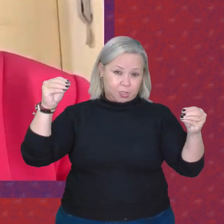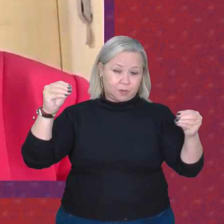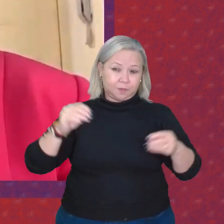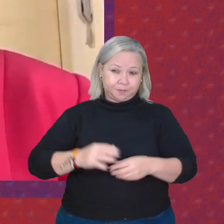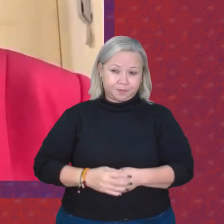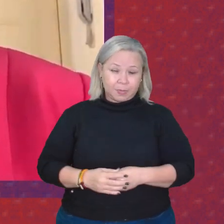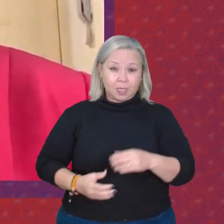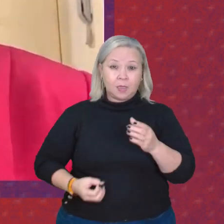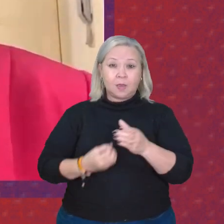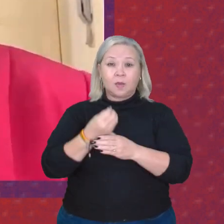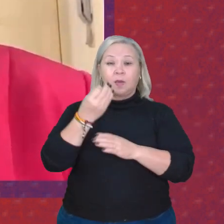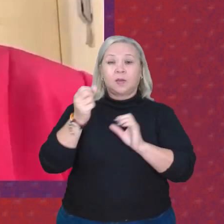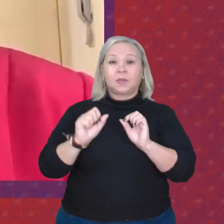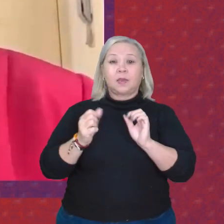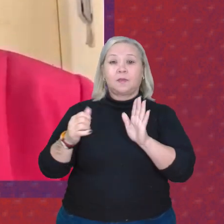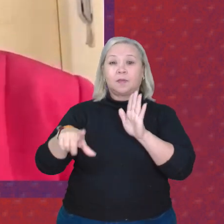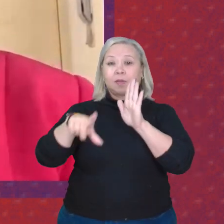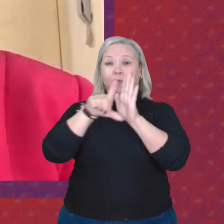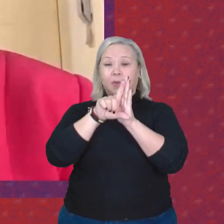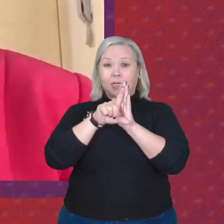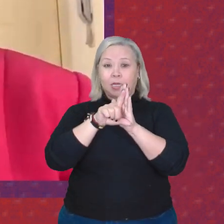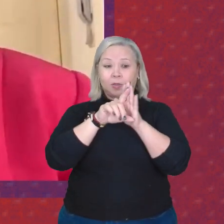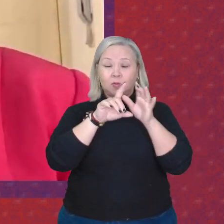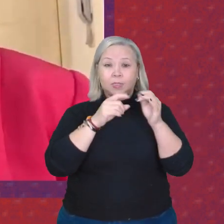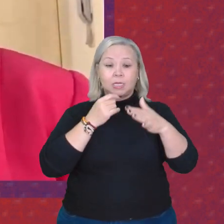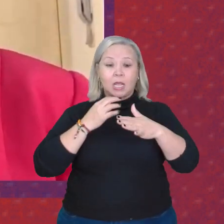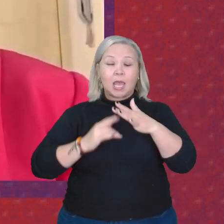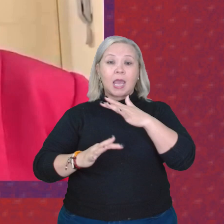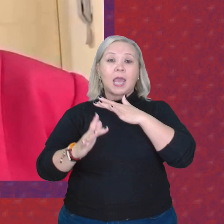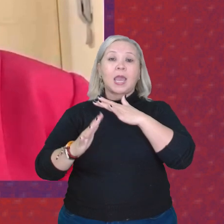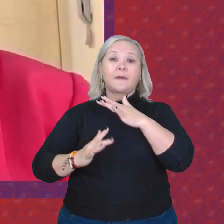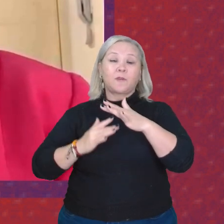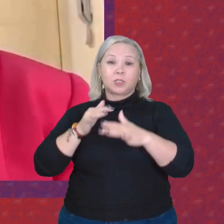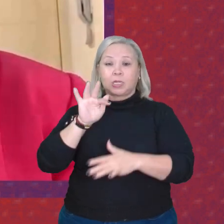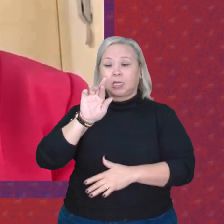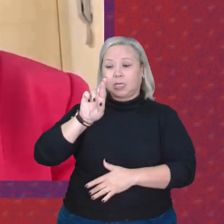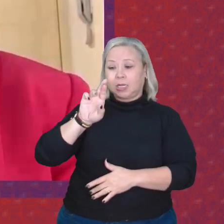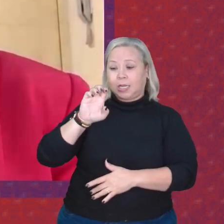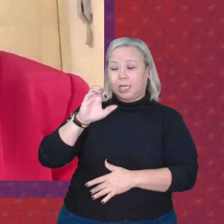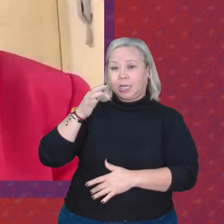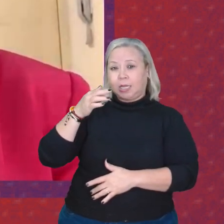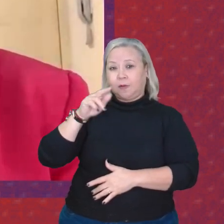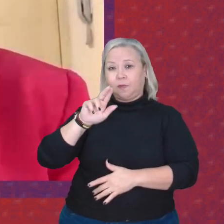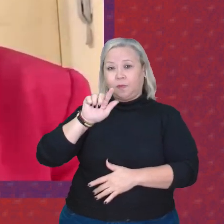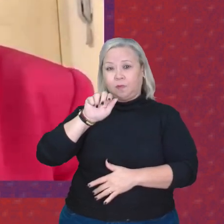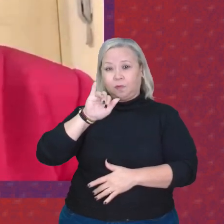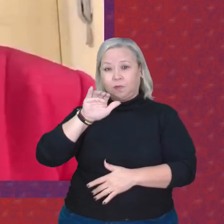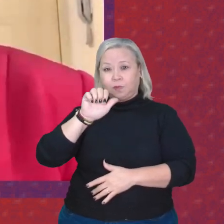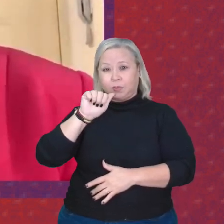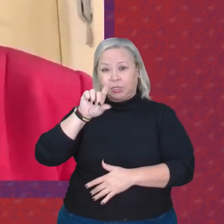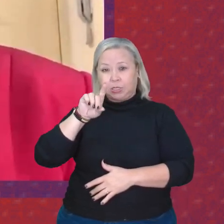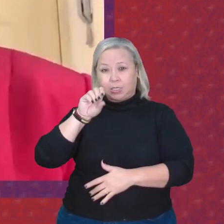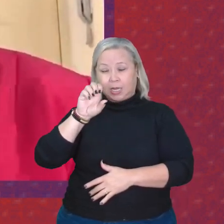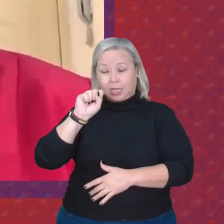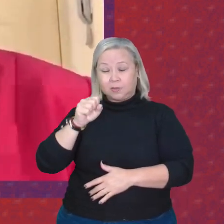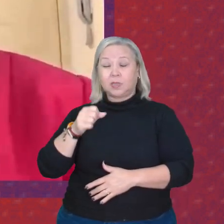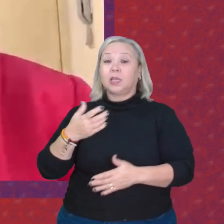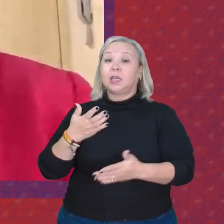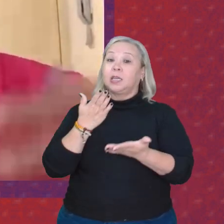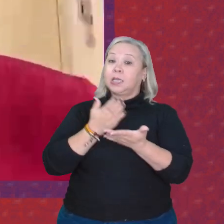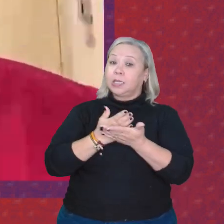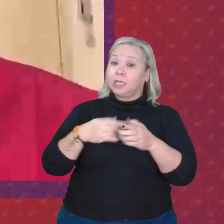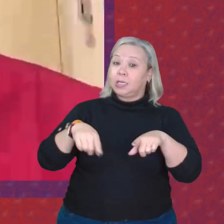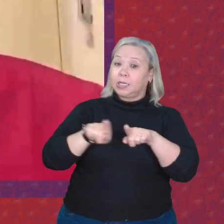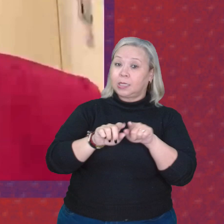o Estatuto dos Refugiados, em 97, em 96, o Programa de Erradicação do Trabalho Infantil, o PET,